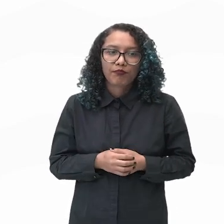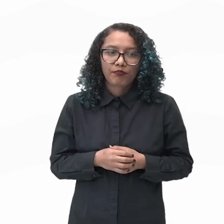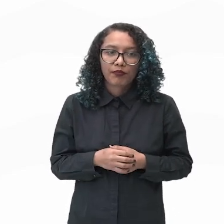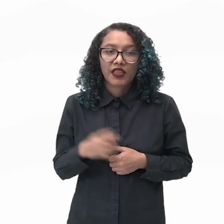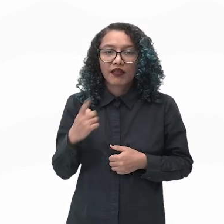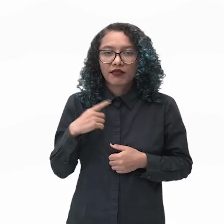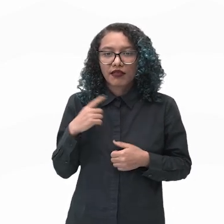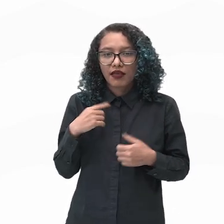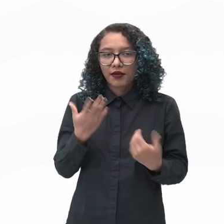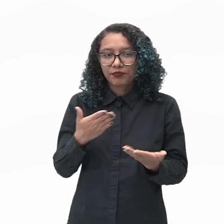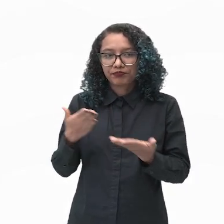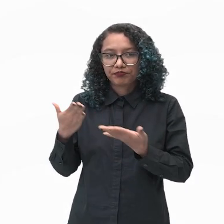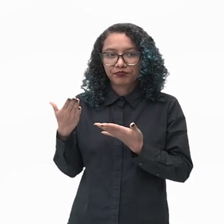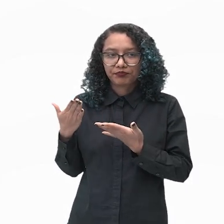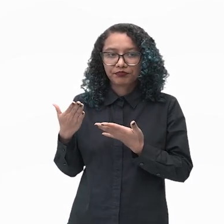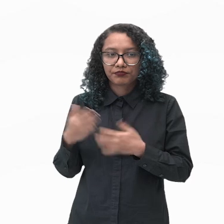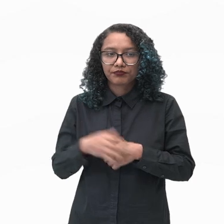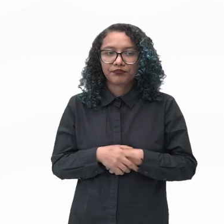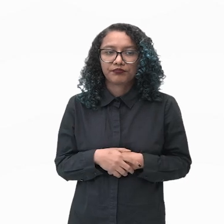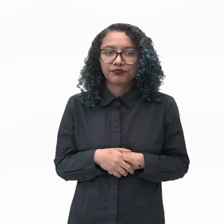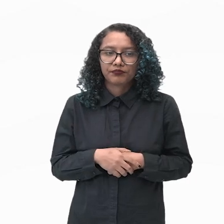classificados em